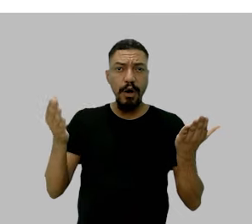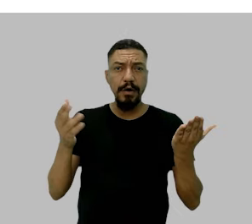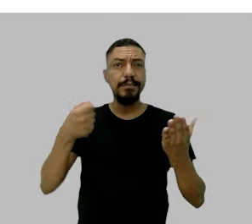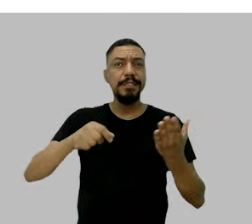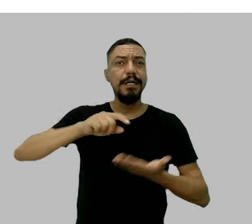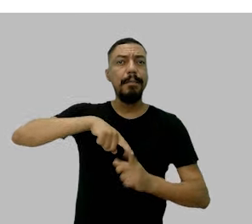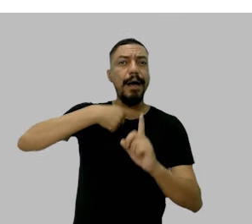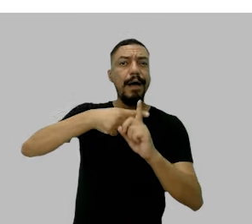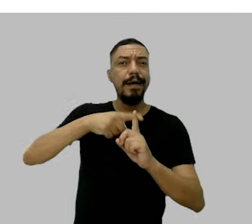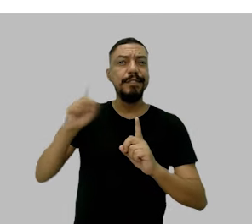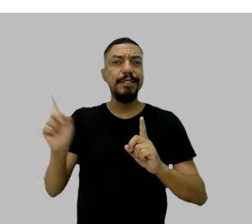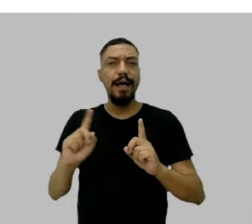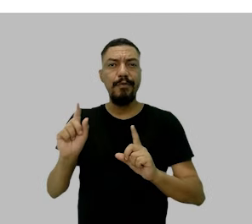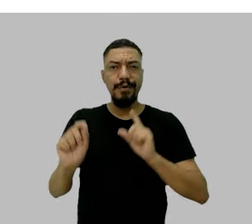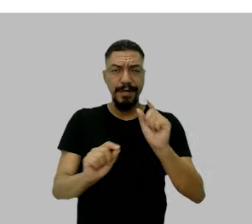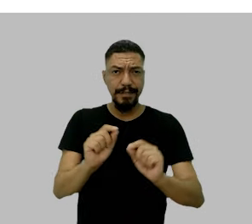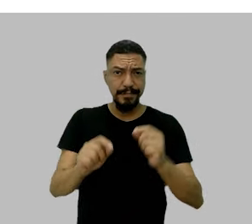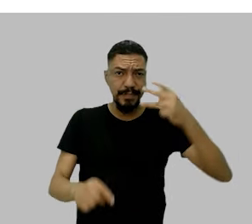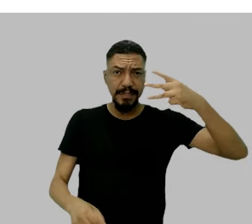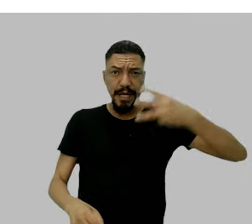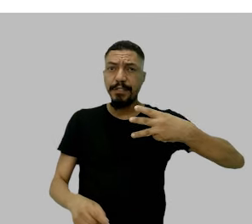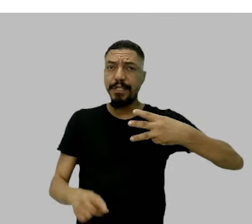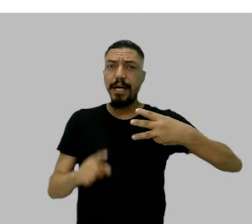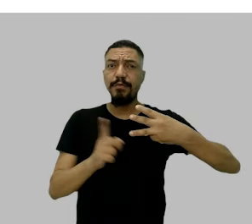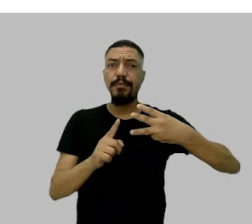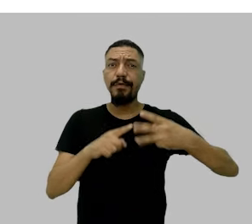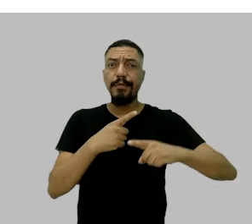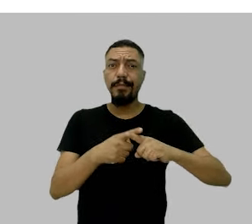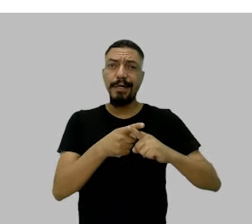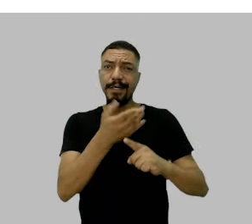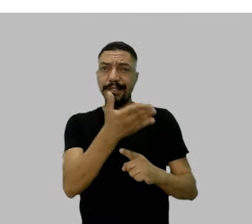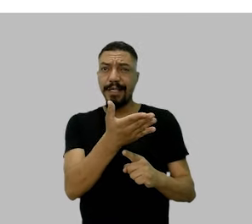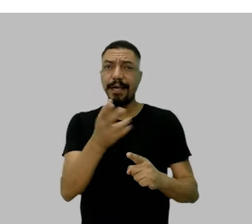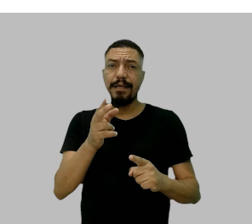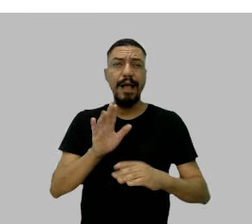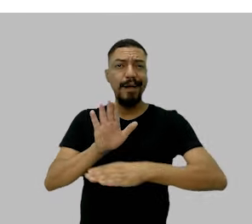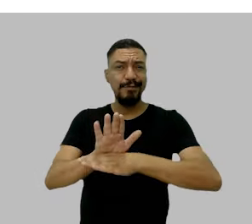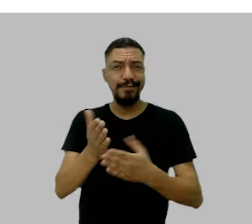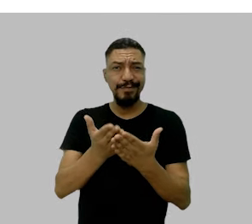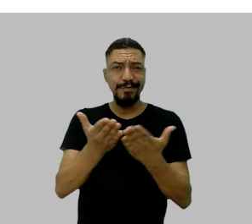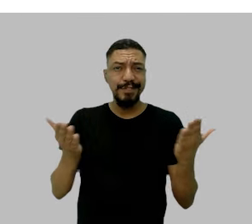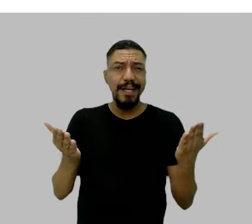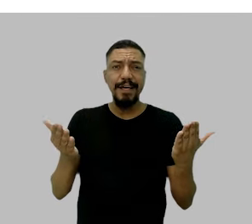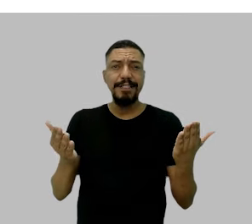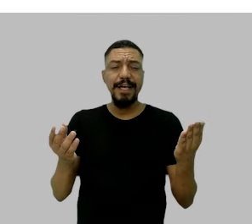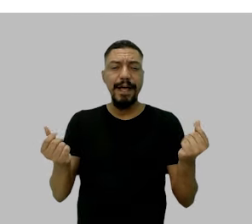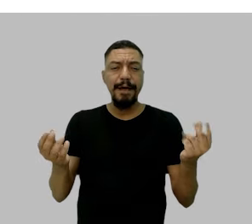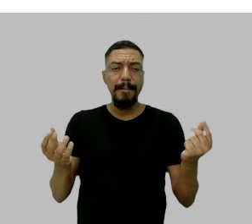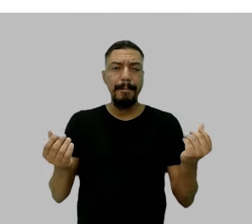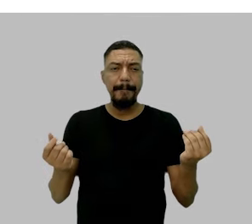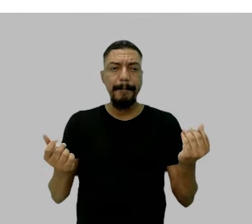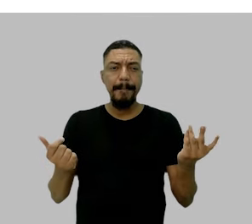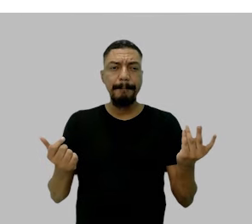precisa. E terceiro, porque isso daqui também vai ajudar vocês a